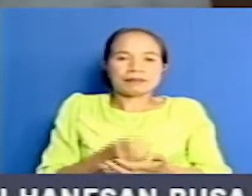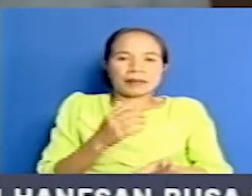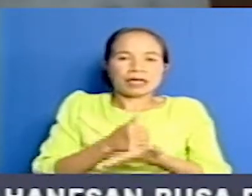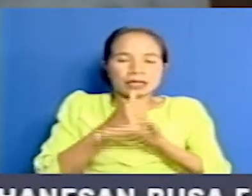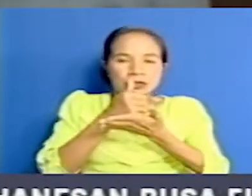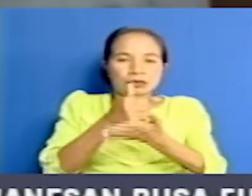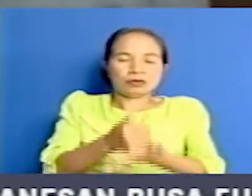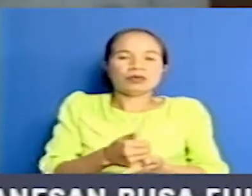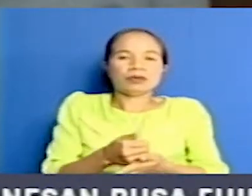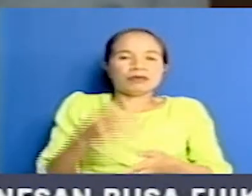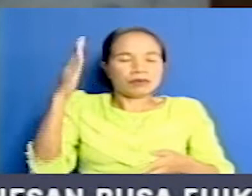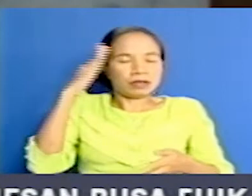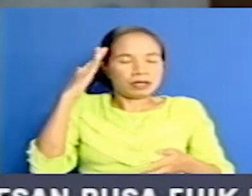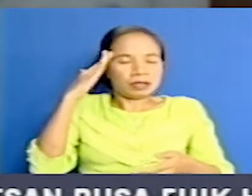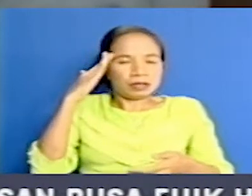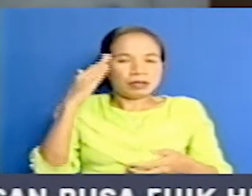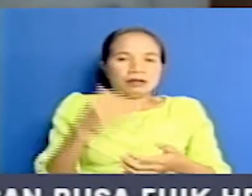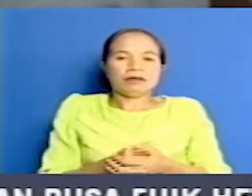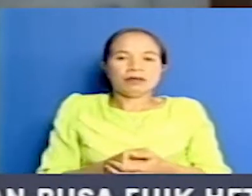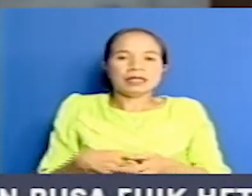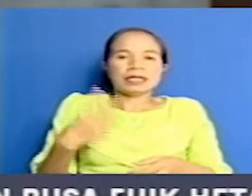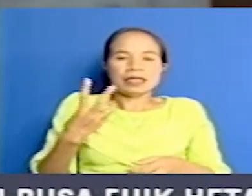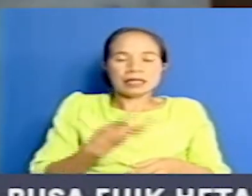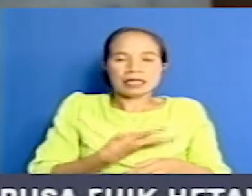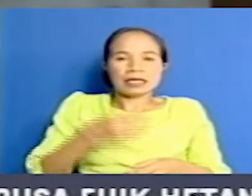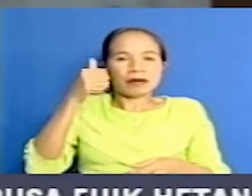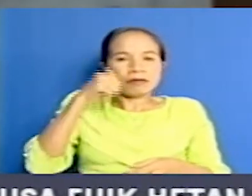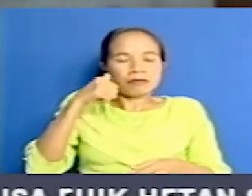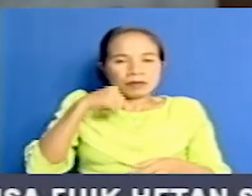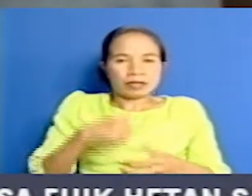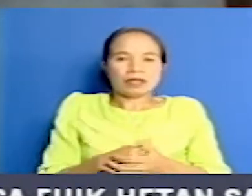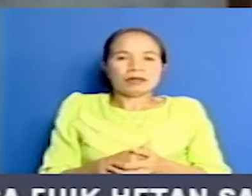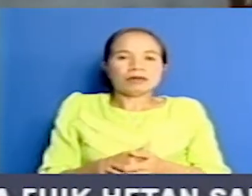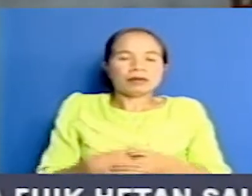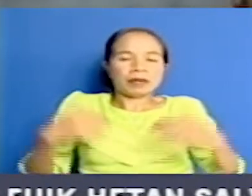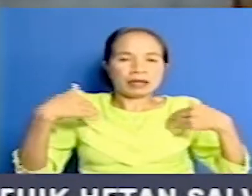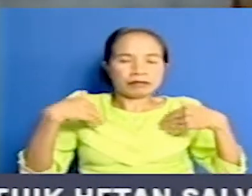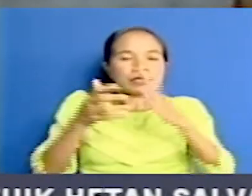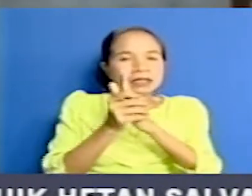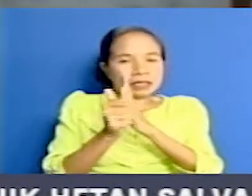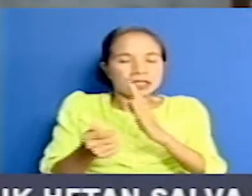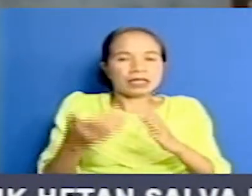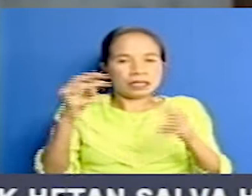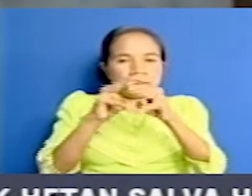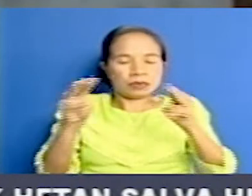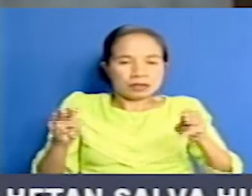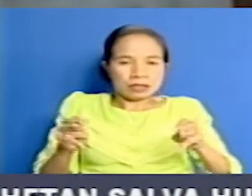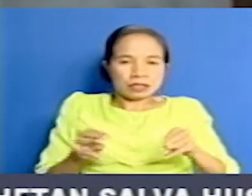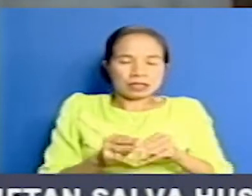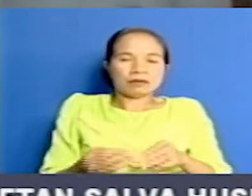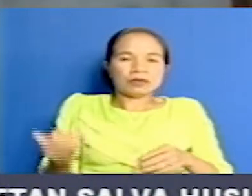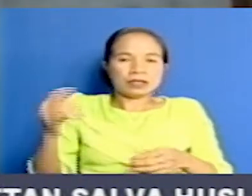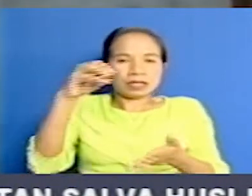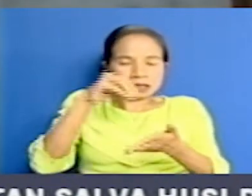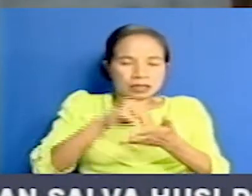ajuda, encoraja, apoio, e tania feito potencial sira e a cada município e sira né e tatao e